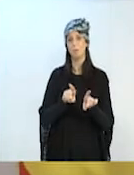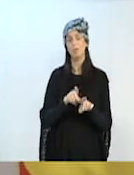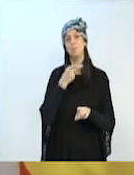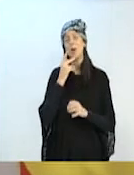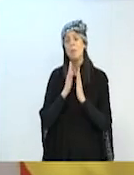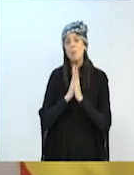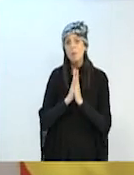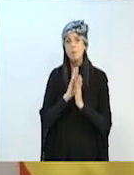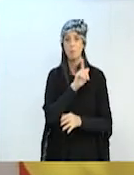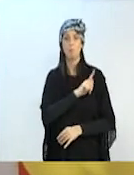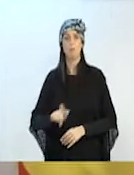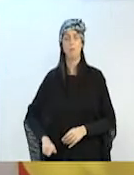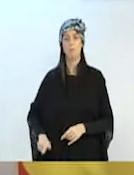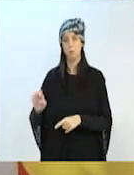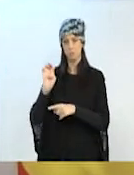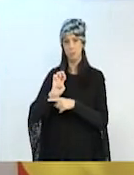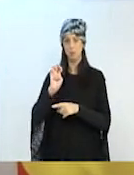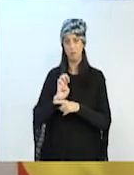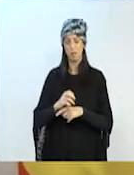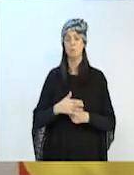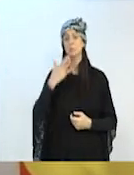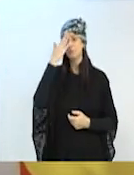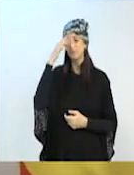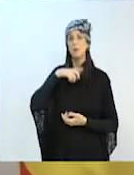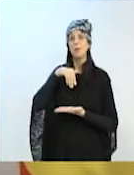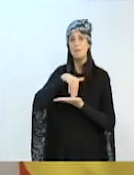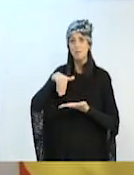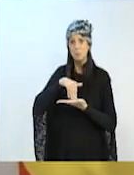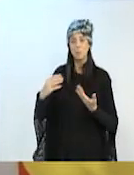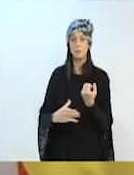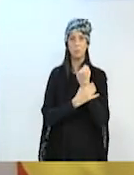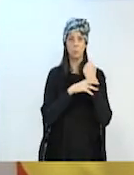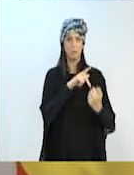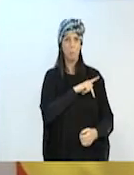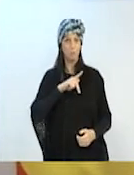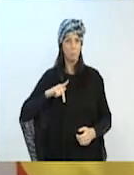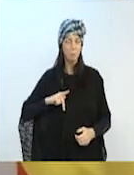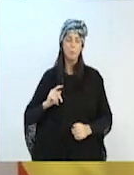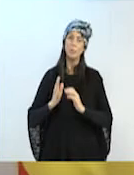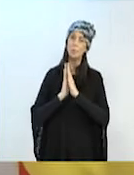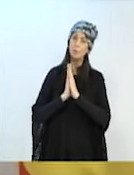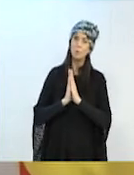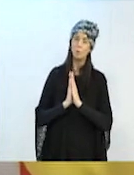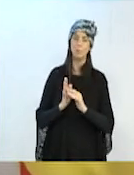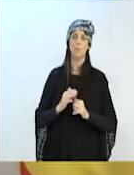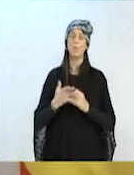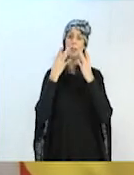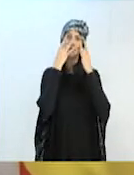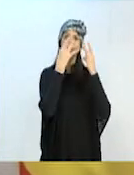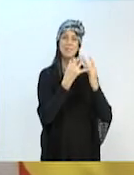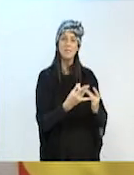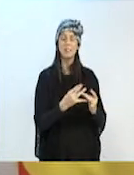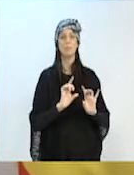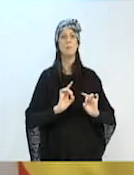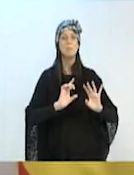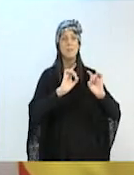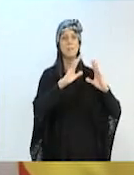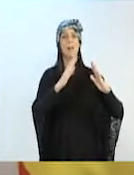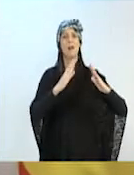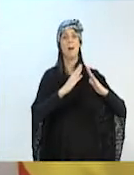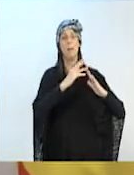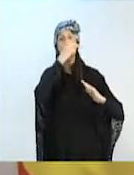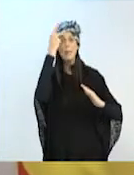ao governo do Estado, através da sua Secretaria de Segurança Pública, que dê uma atenção especial, que faça